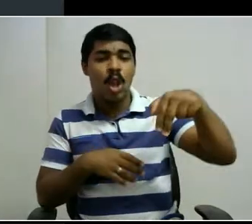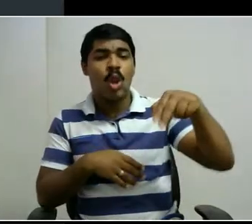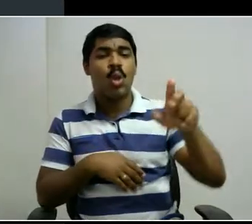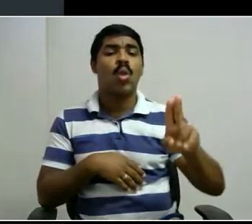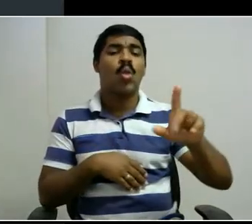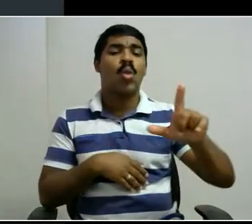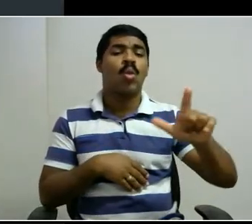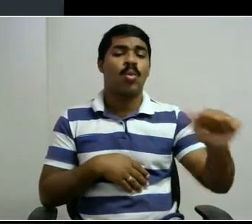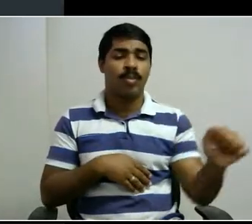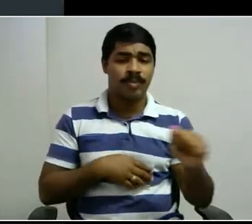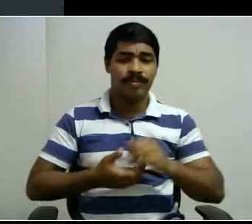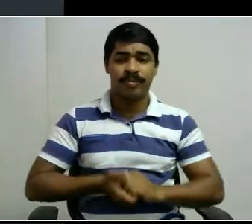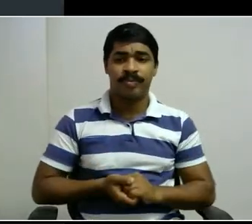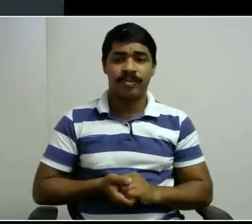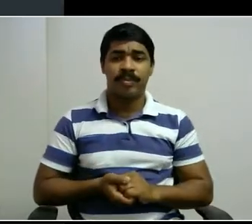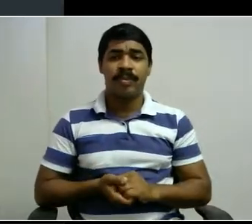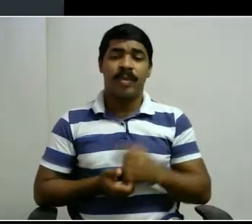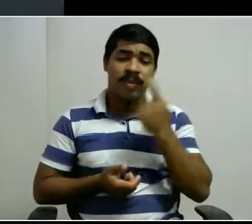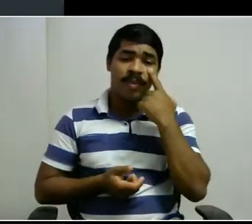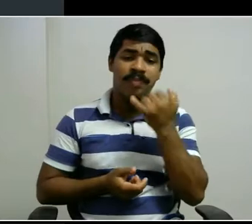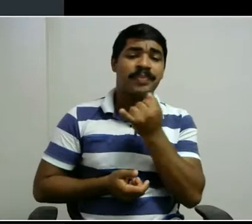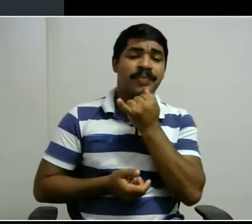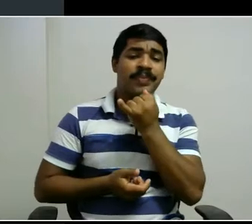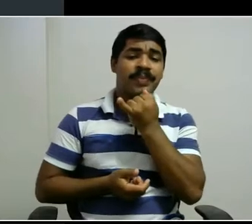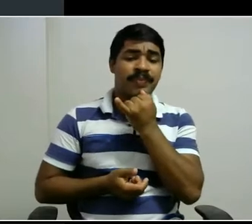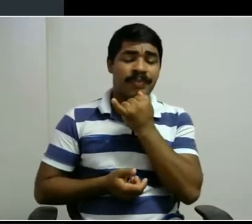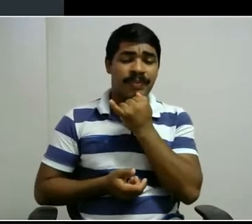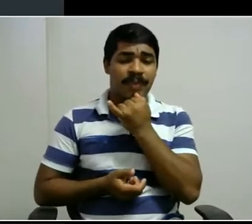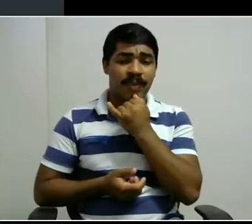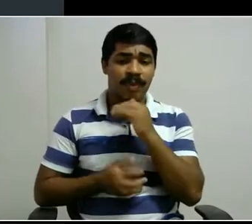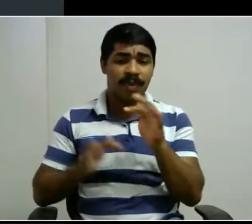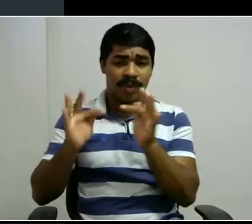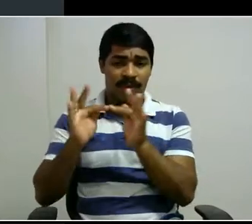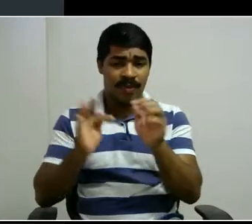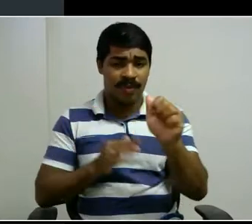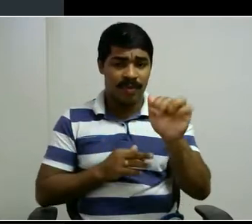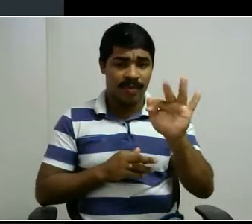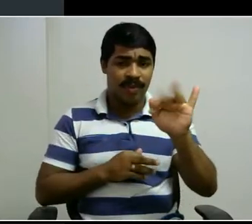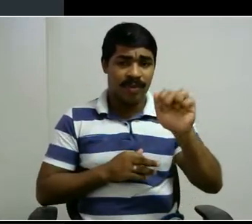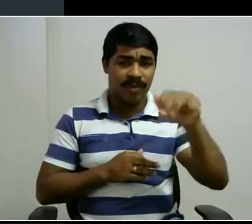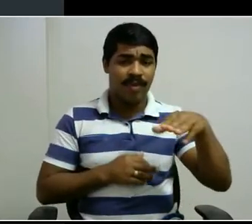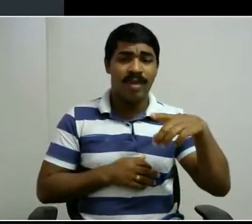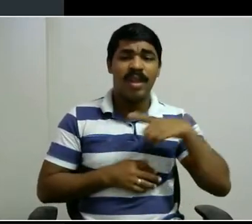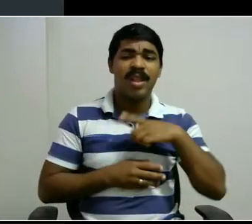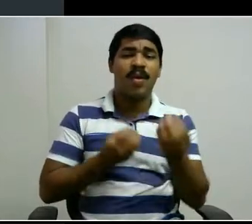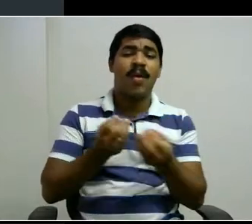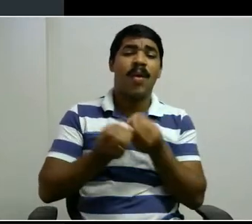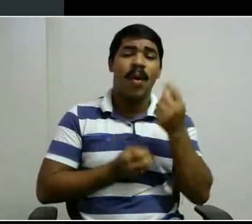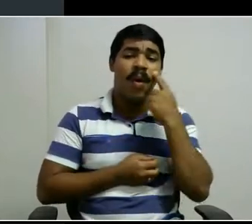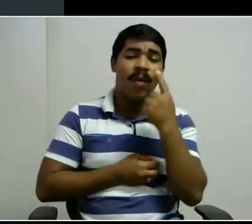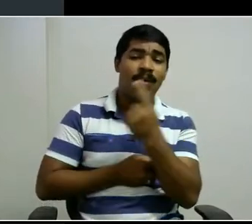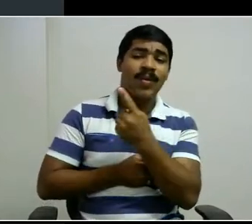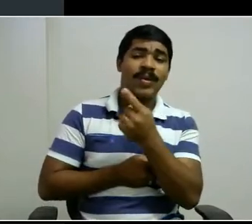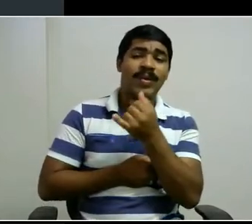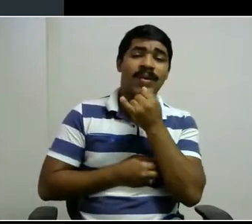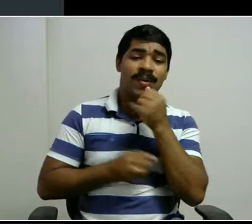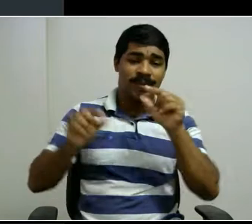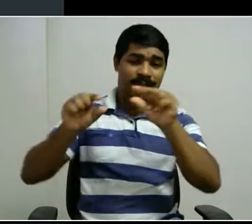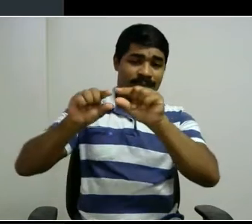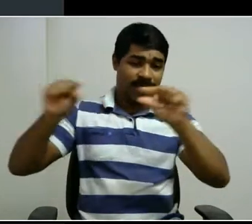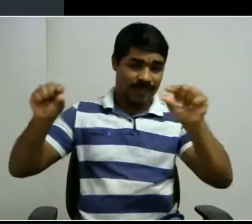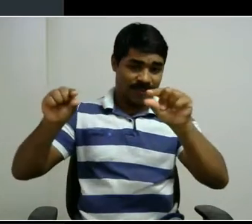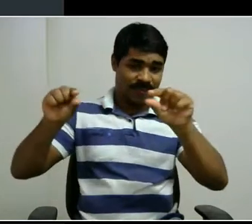zero. No caso particular da função afim, nós temos que pegamos a função,